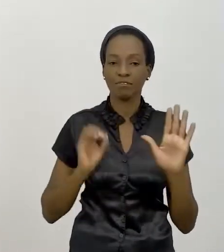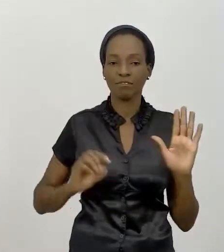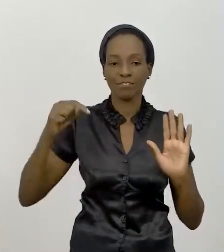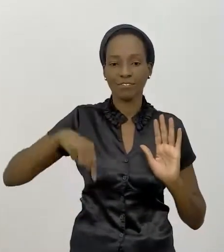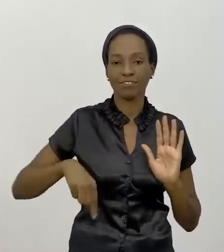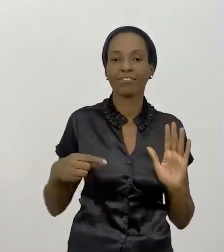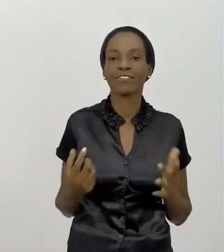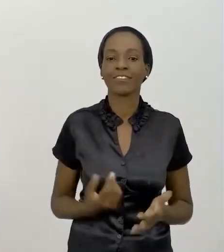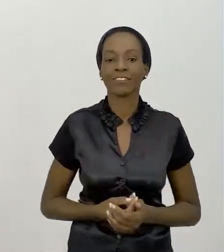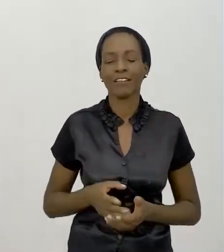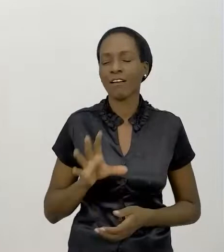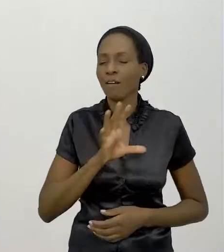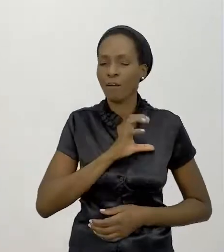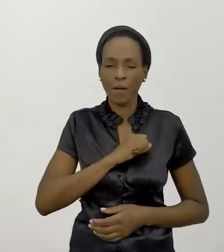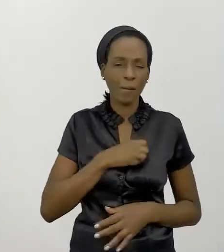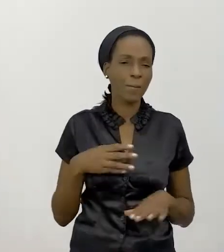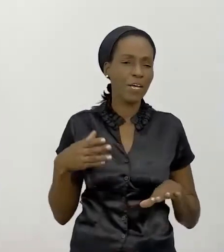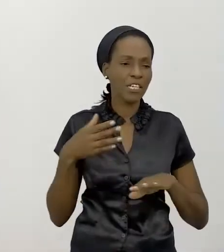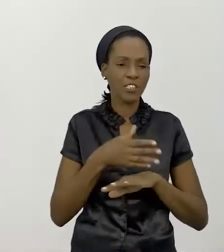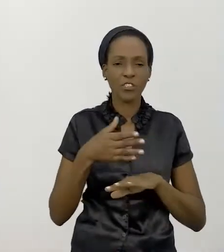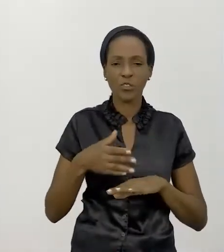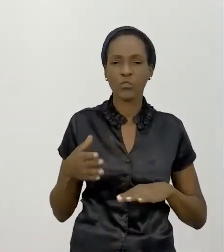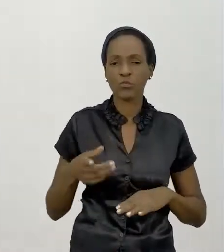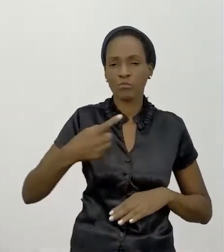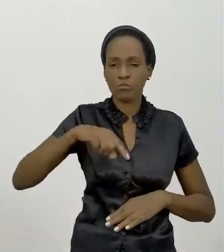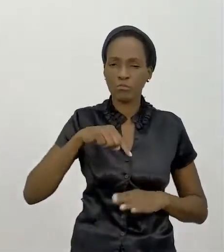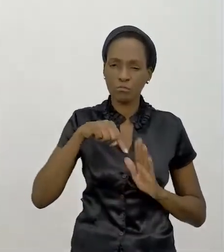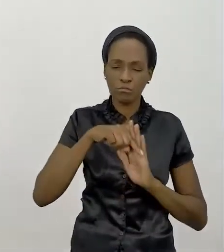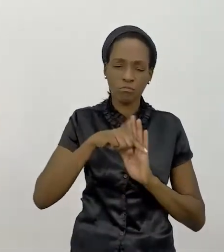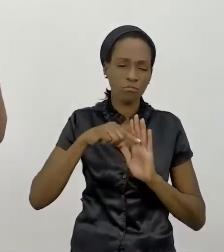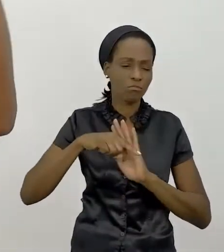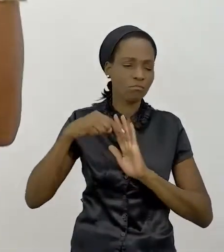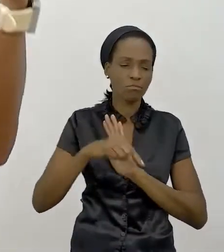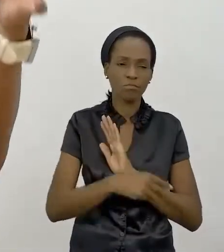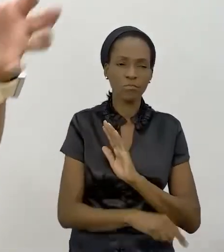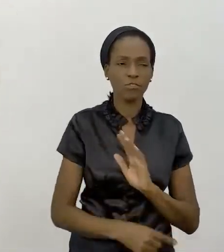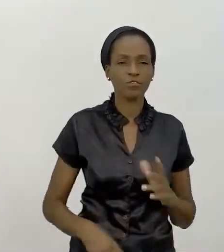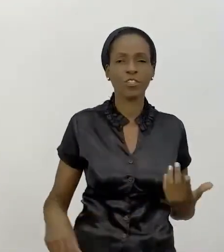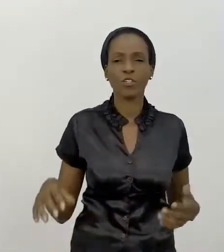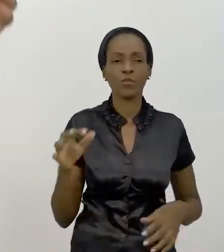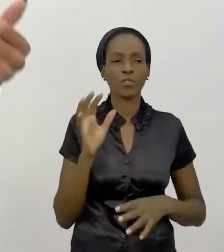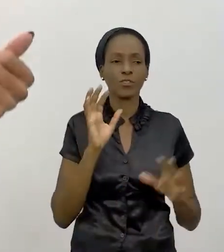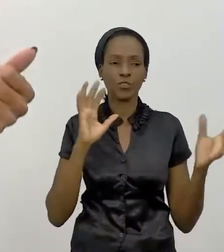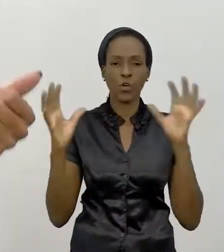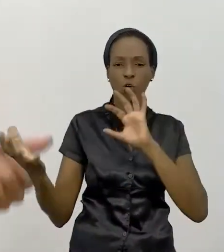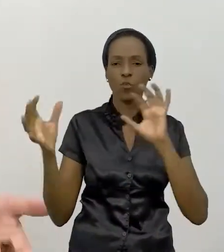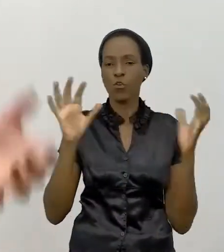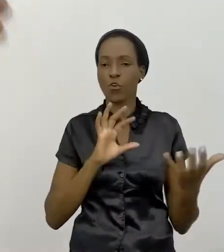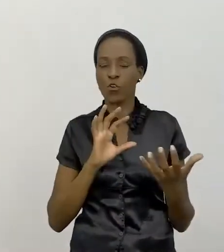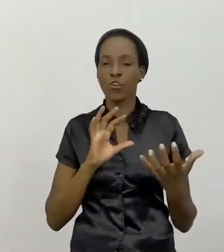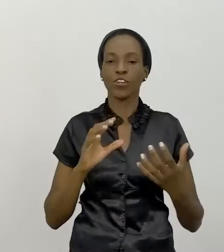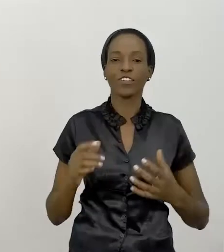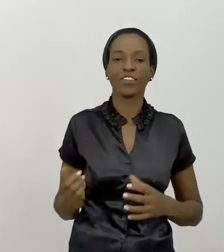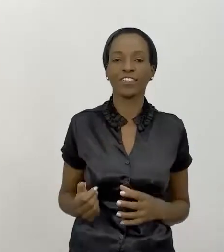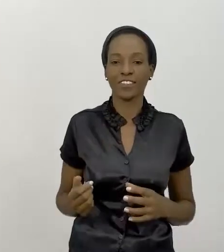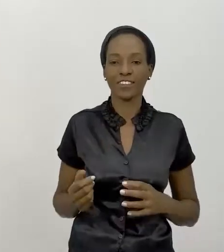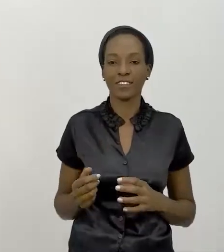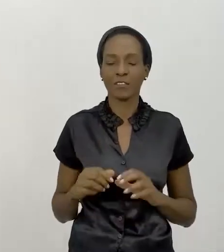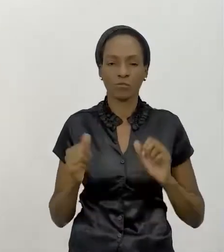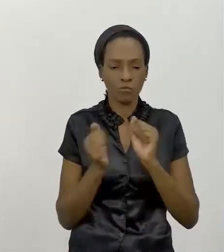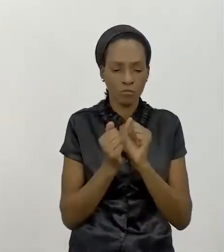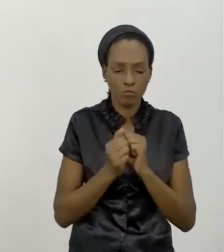eu estou amando esse componente. A gente está fazendo um estudo aqui de fenômenos naturais, fenômenos físicos e